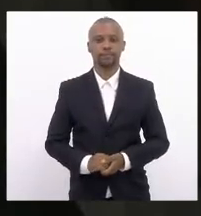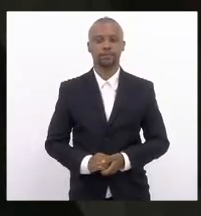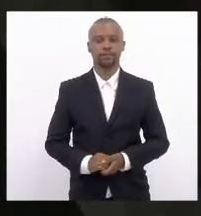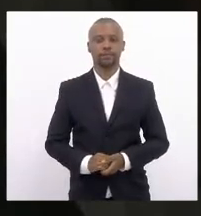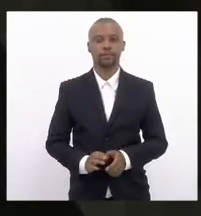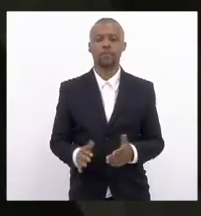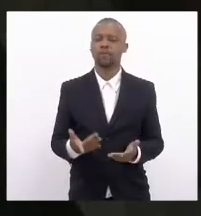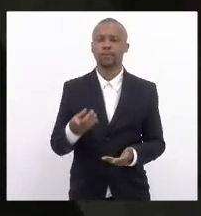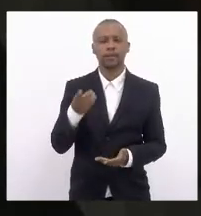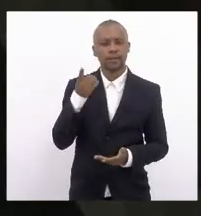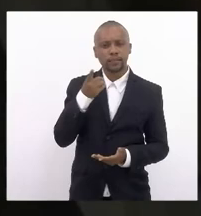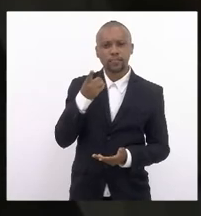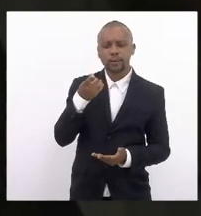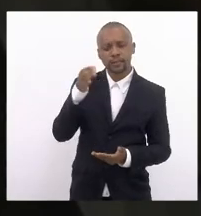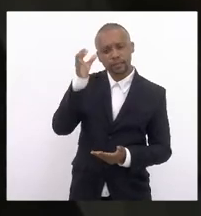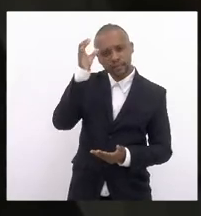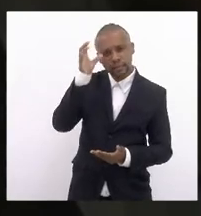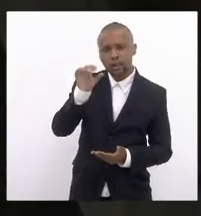Deputada Tia Ju, eu queria